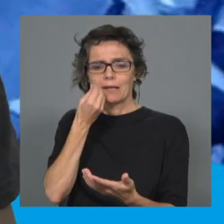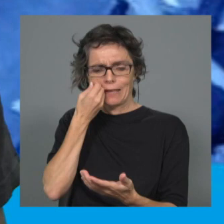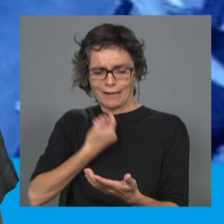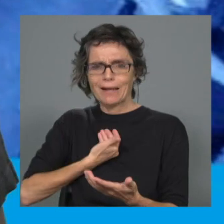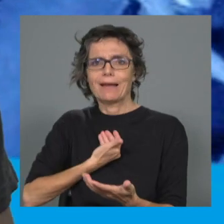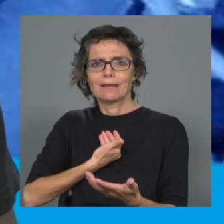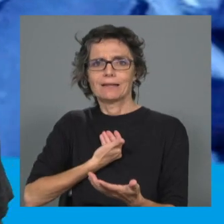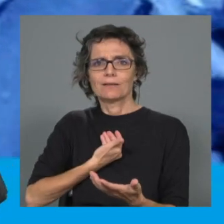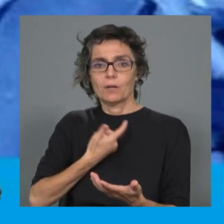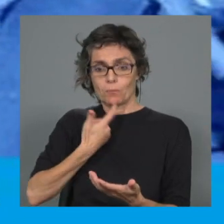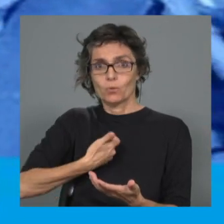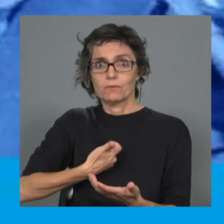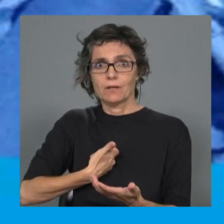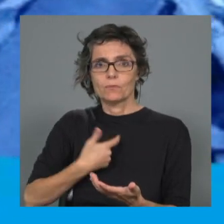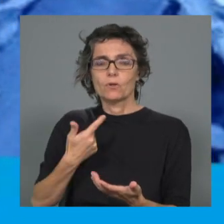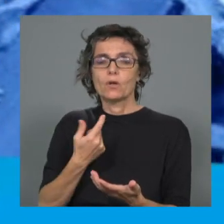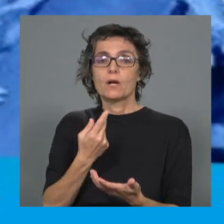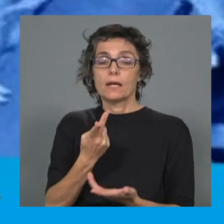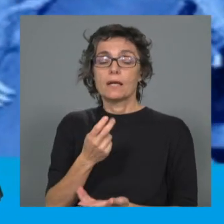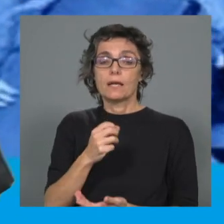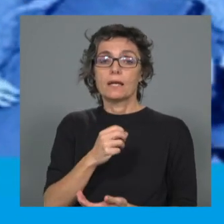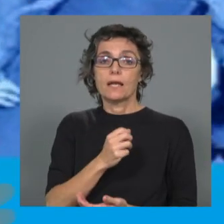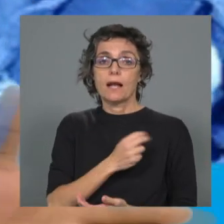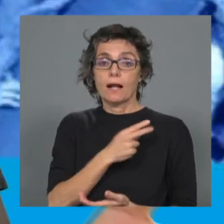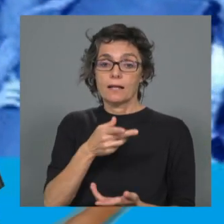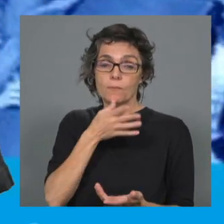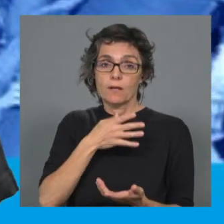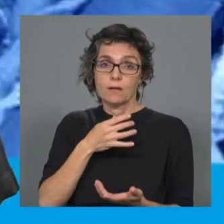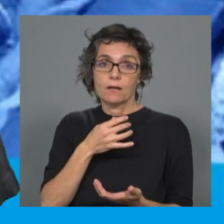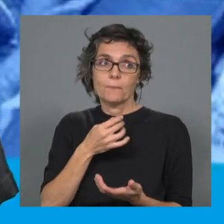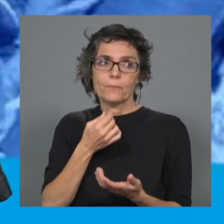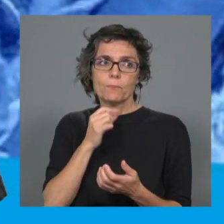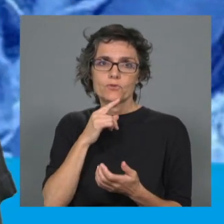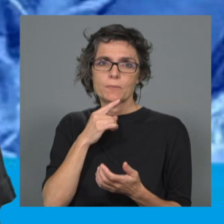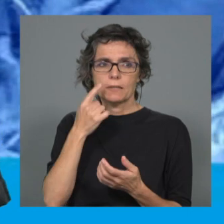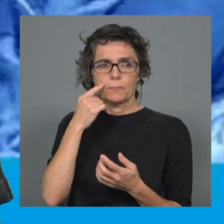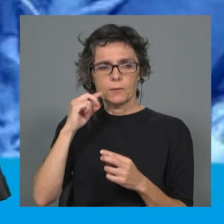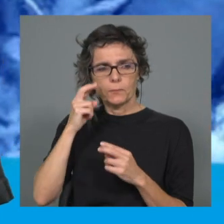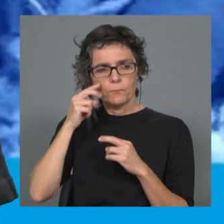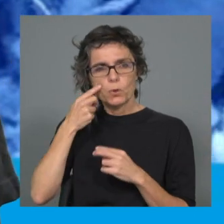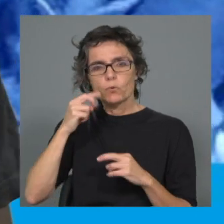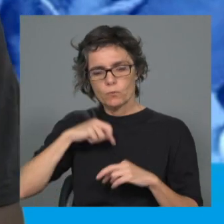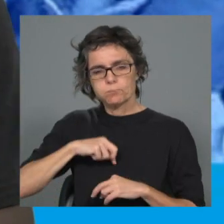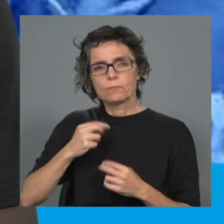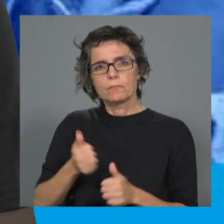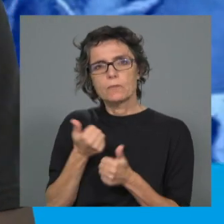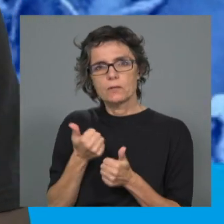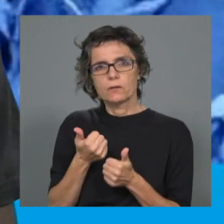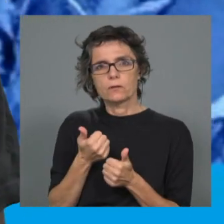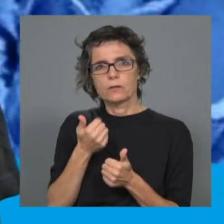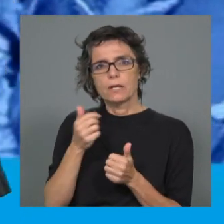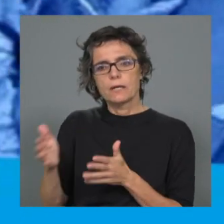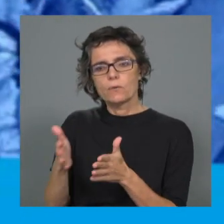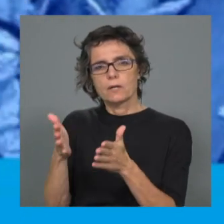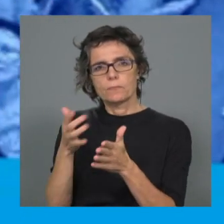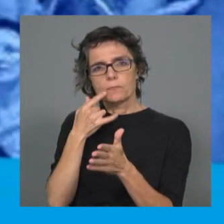isso também na academia, e a academia, felizmente, também, independentemente do qual é o rumo que depois vamos pegar a seguir, mas